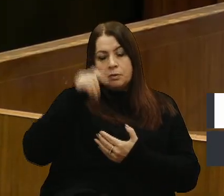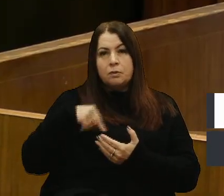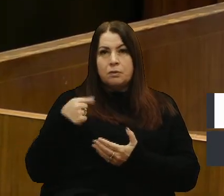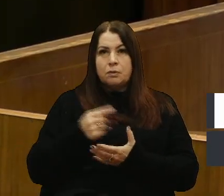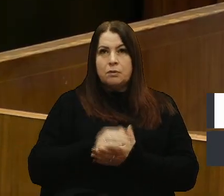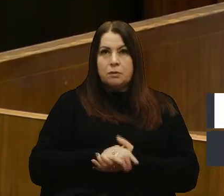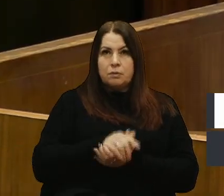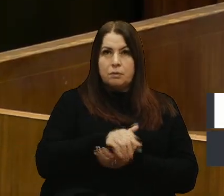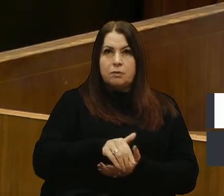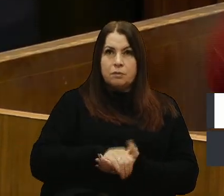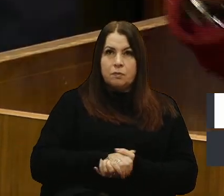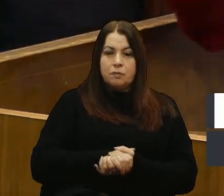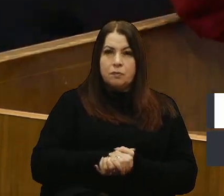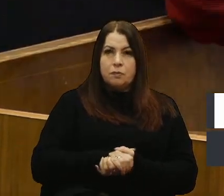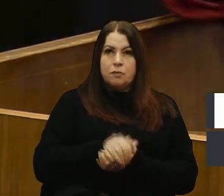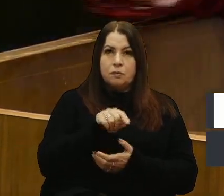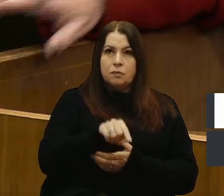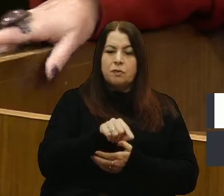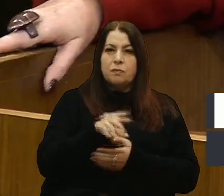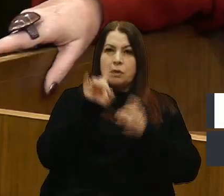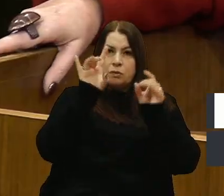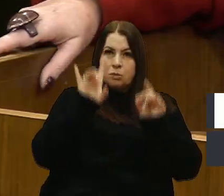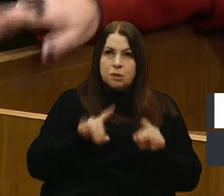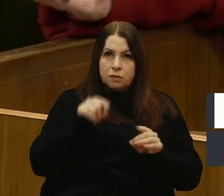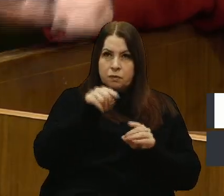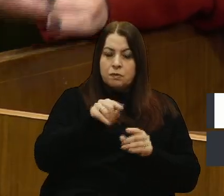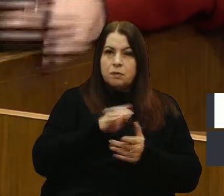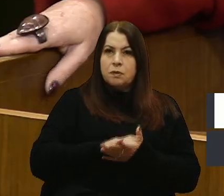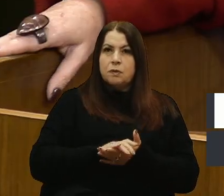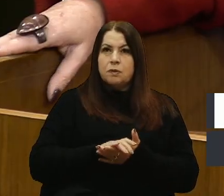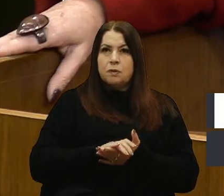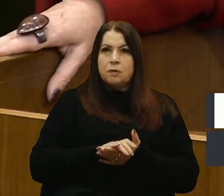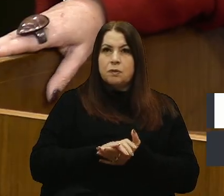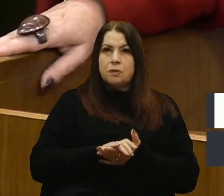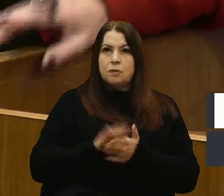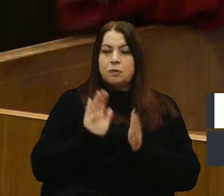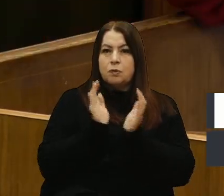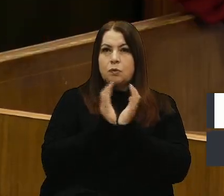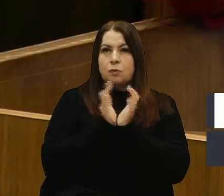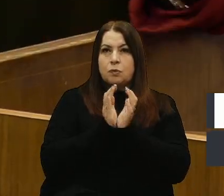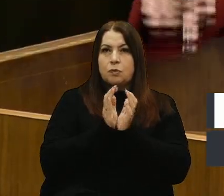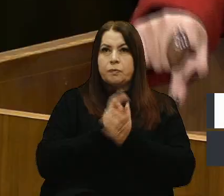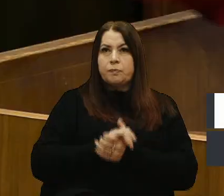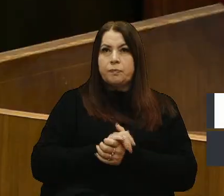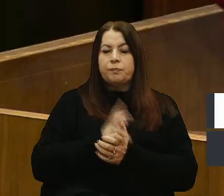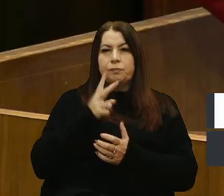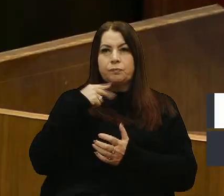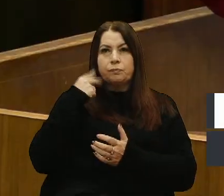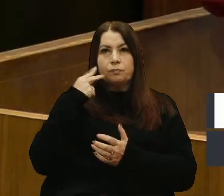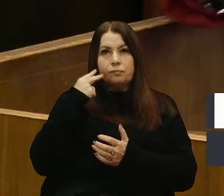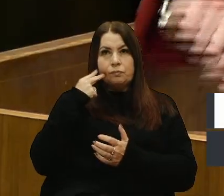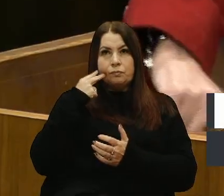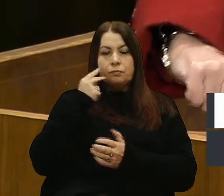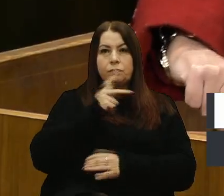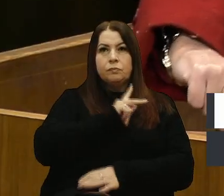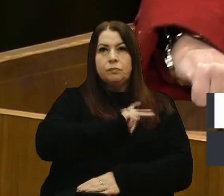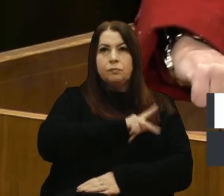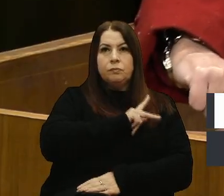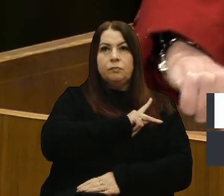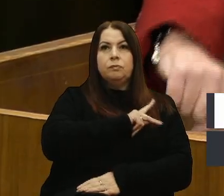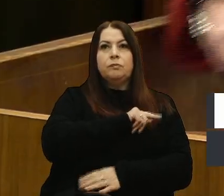sobre isso. E eu queria falar especificamente do colega vereador Pedro